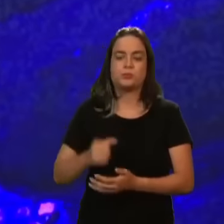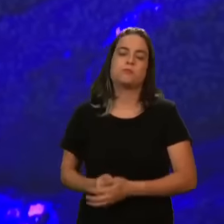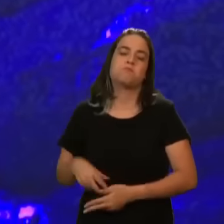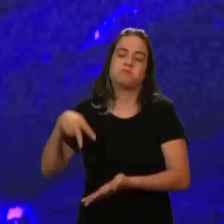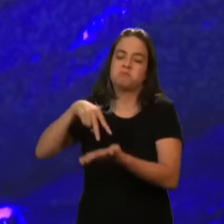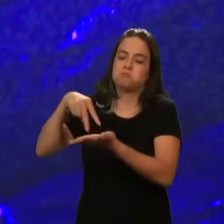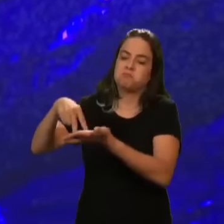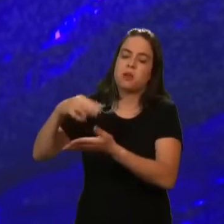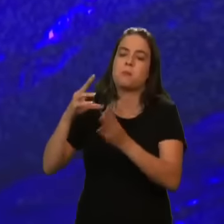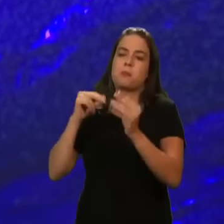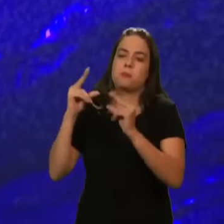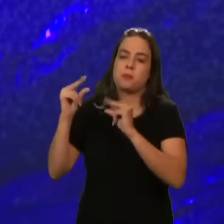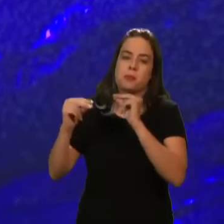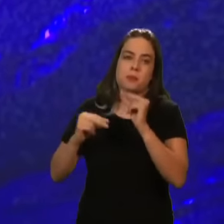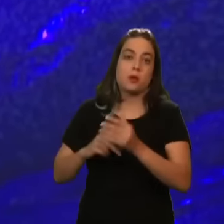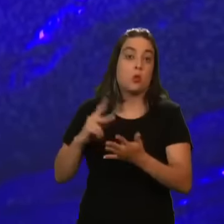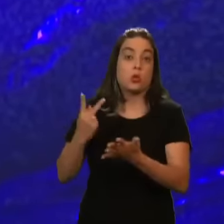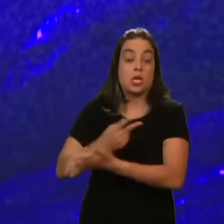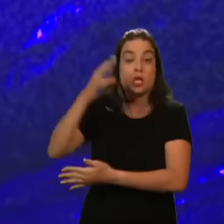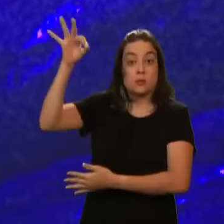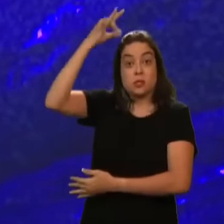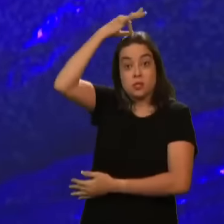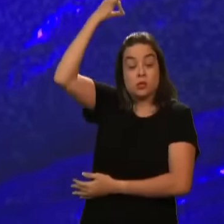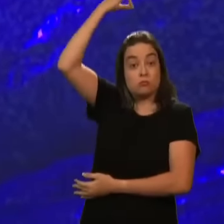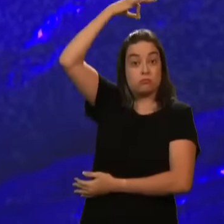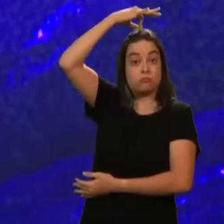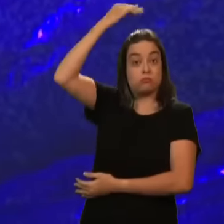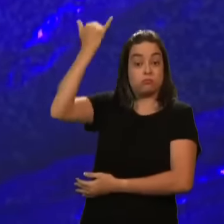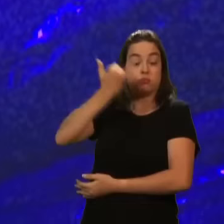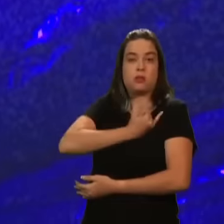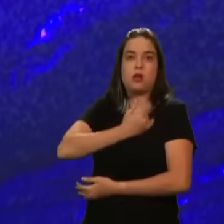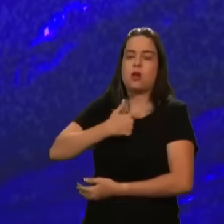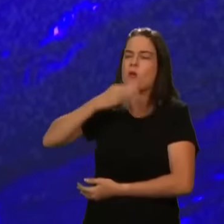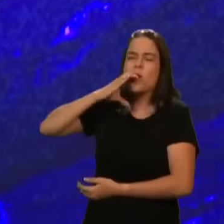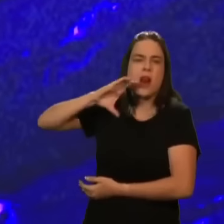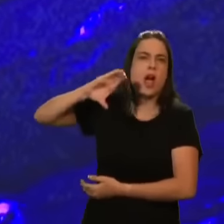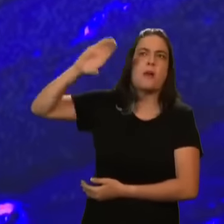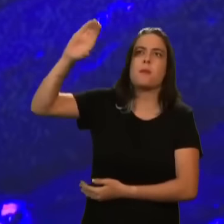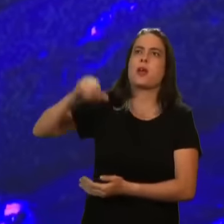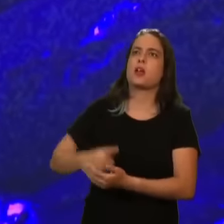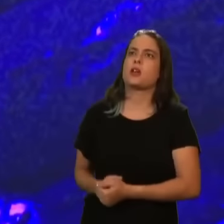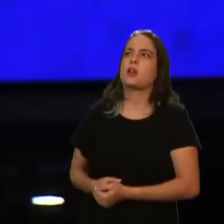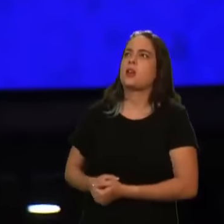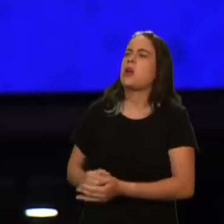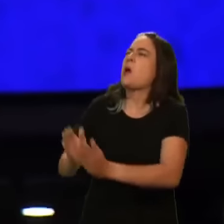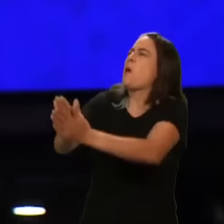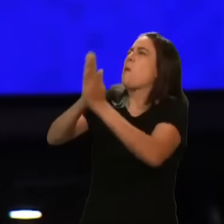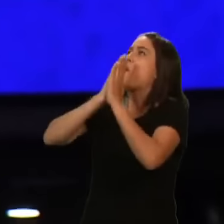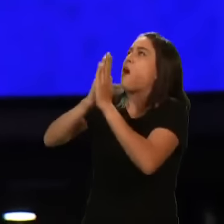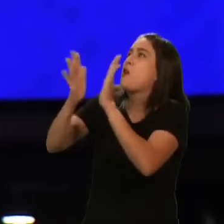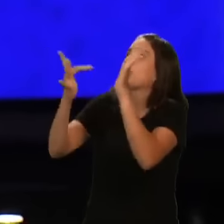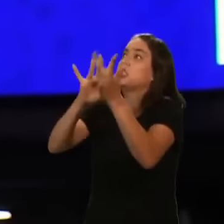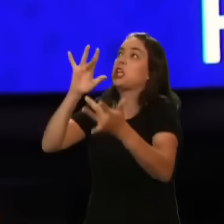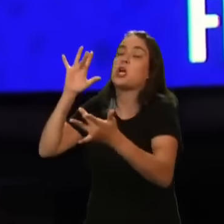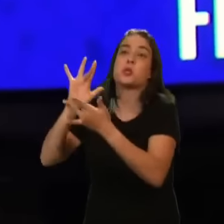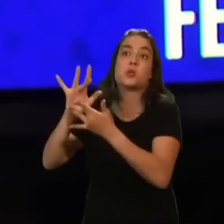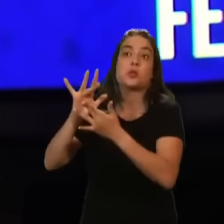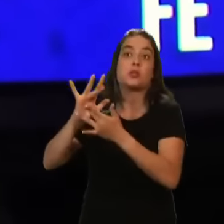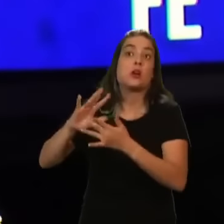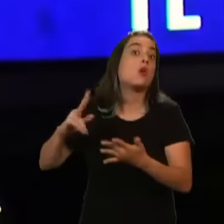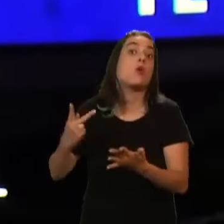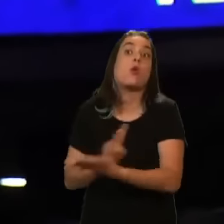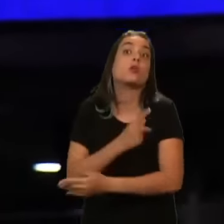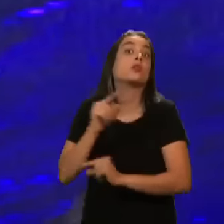motorista. De repente o Espírito Santo falou assim: clama o meu nome. Eu falei assim: socorro, Jesus! Quando eu falei socorro,